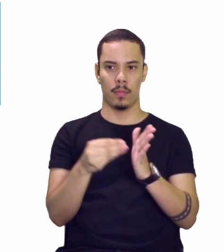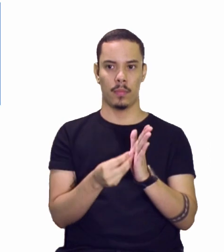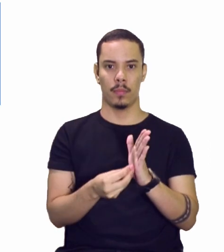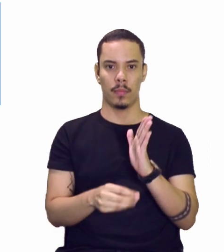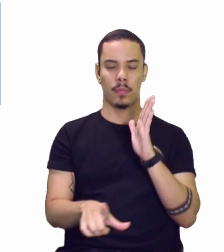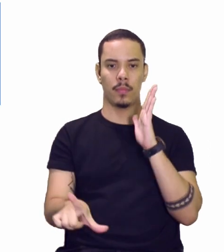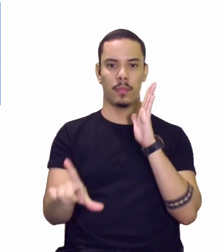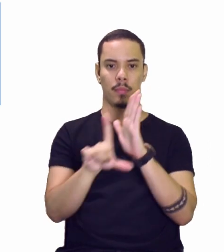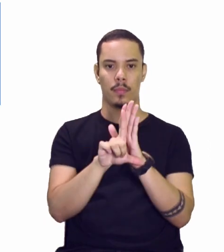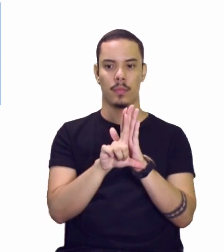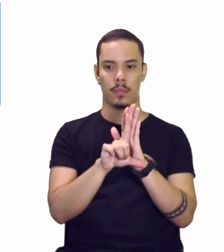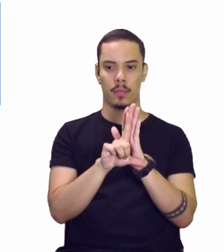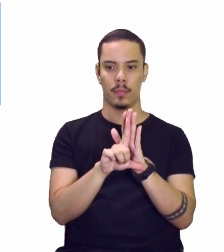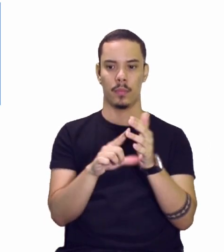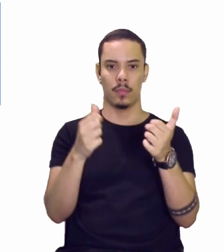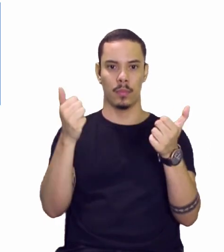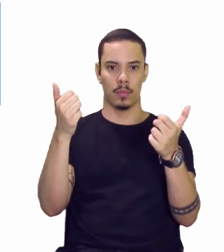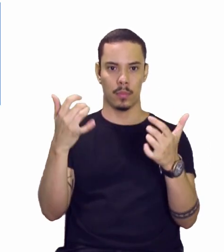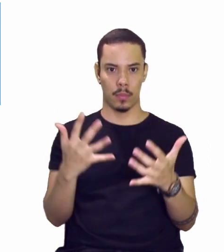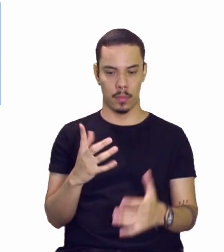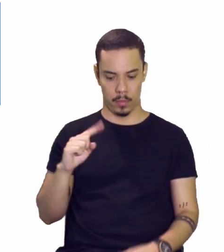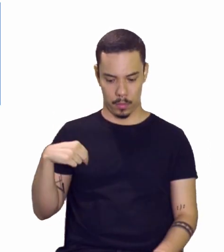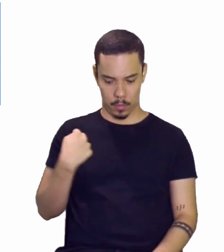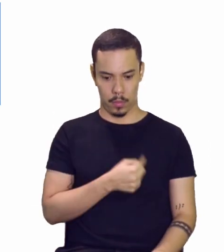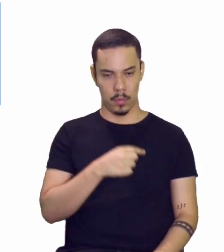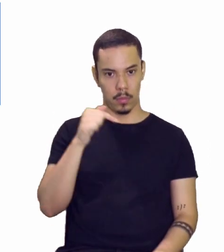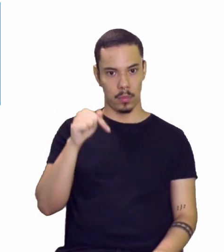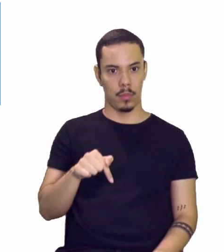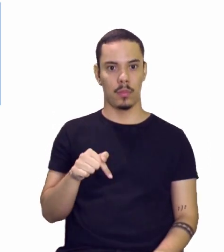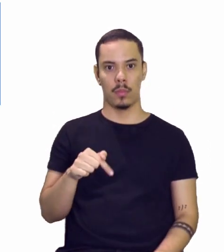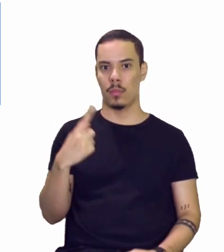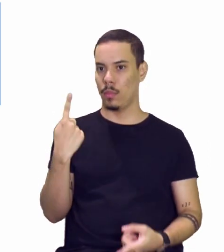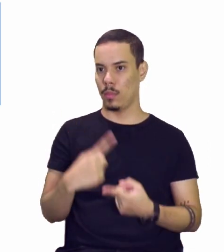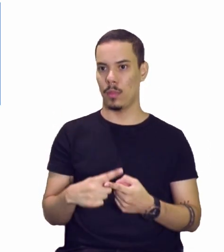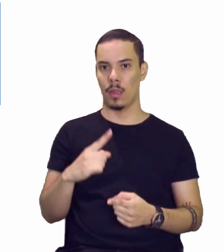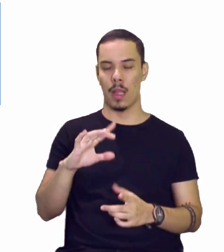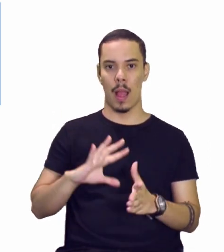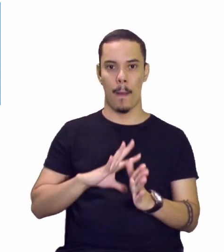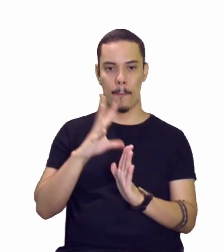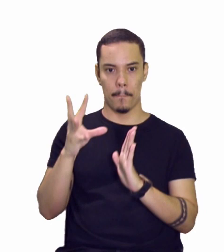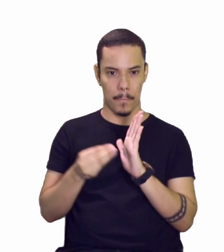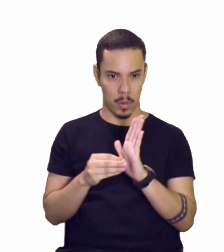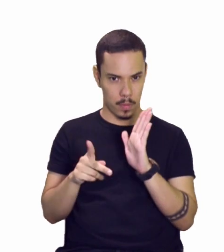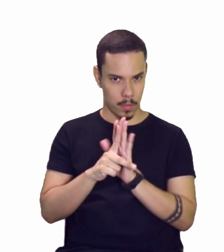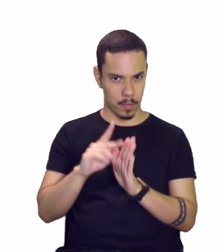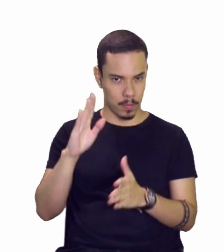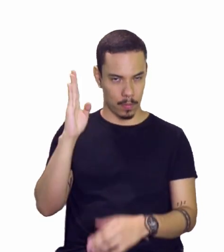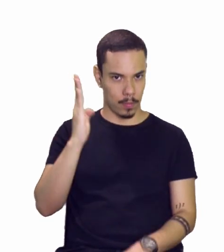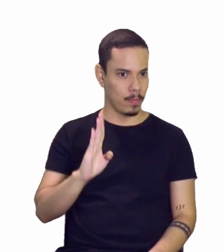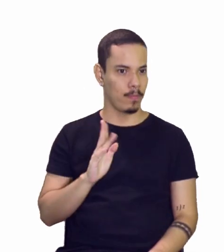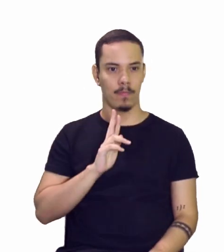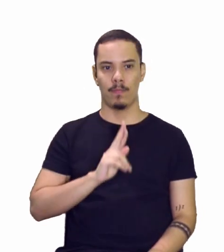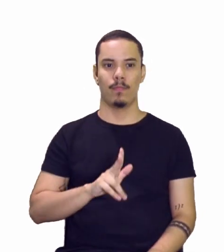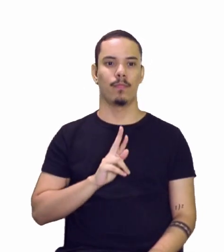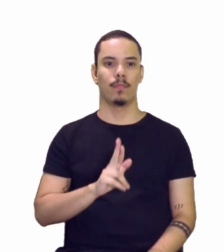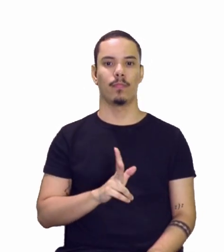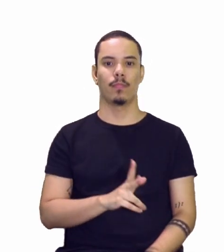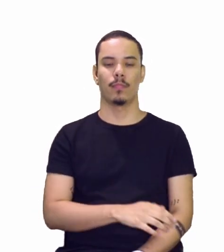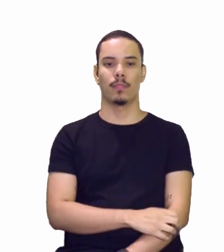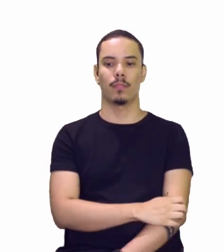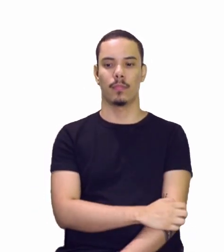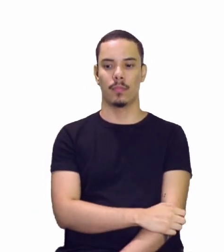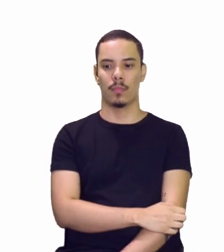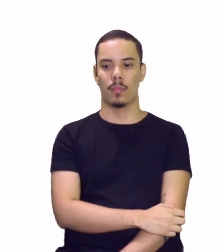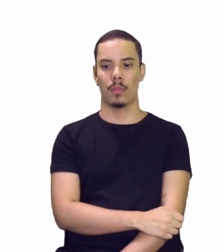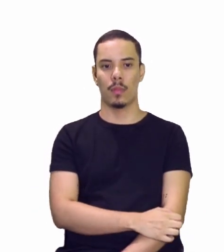falei para você. A Legal é que é nossa, porque a Amazônia não é só brasileira, tá? Diante disso, você pode